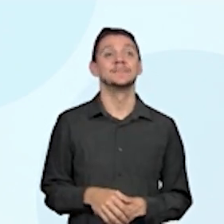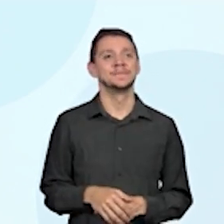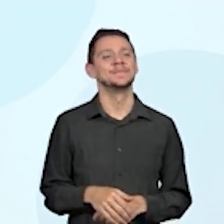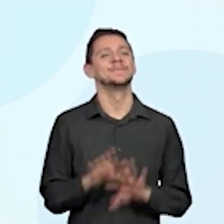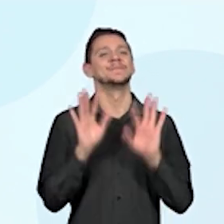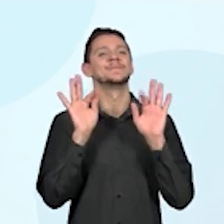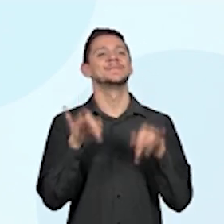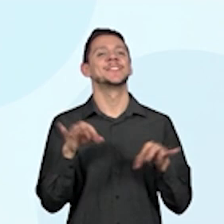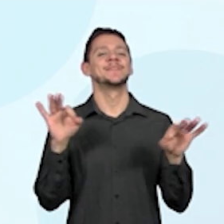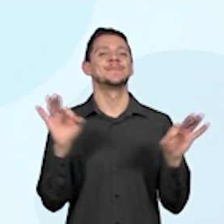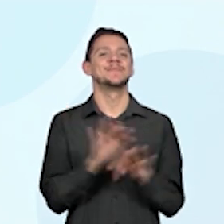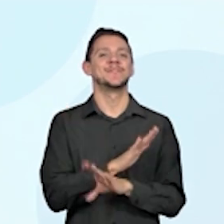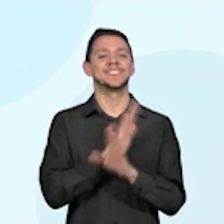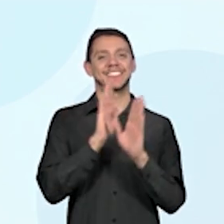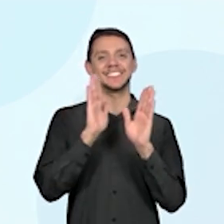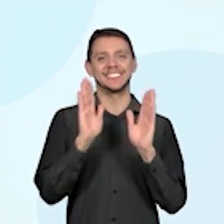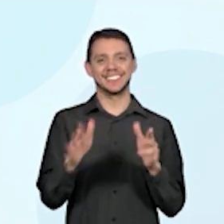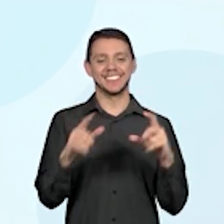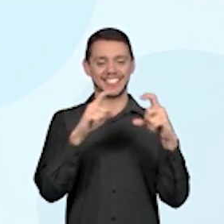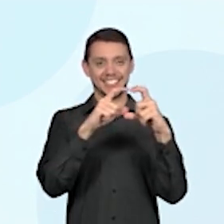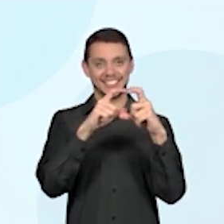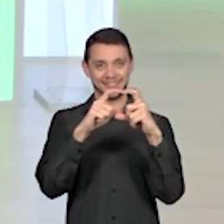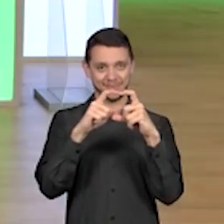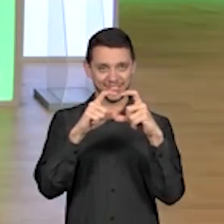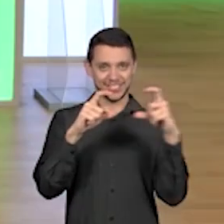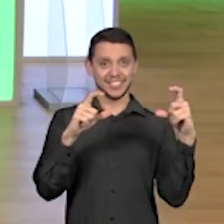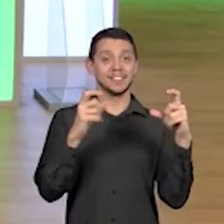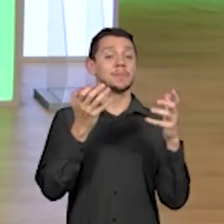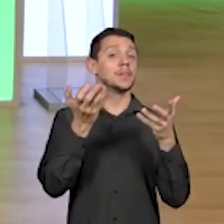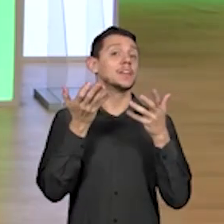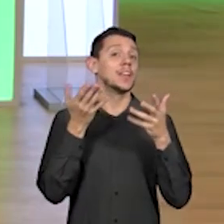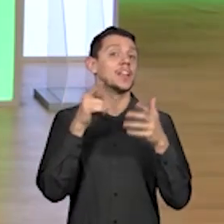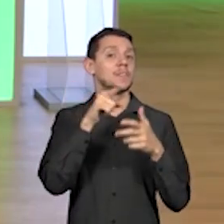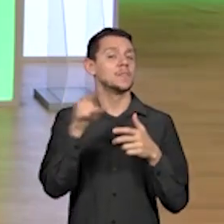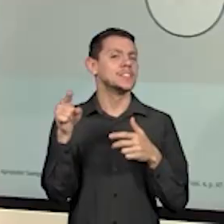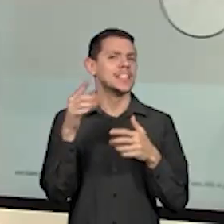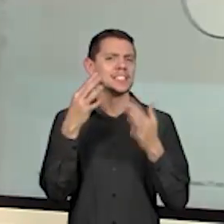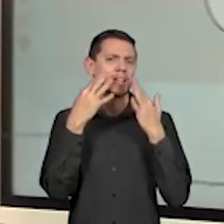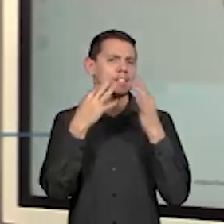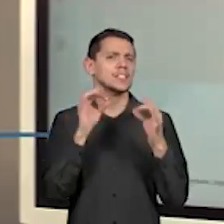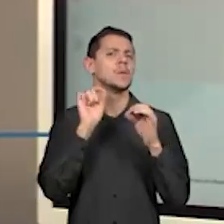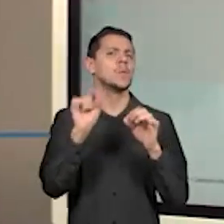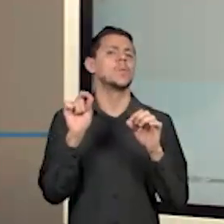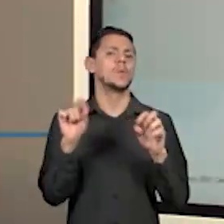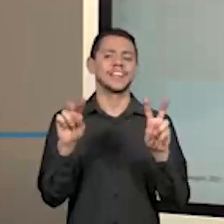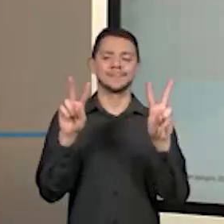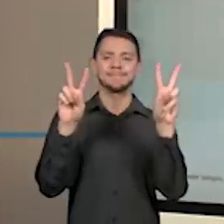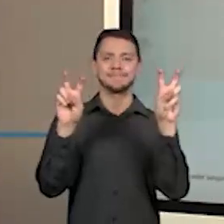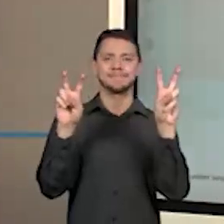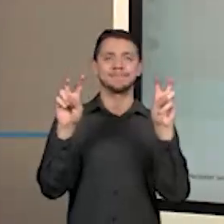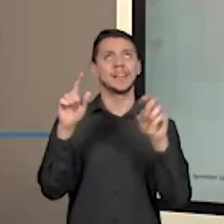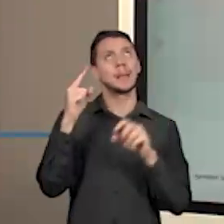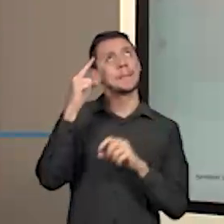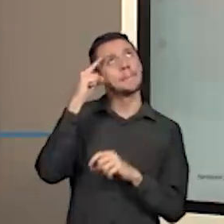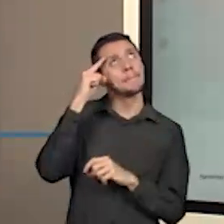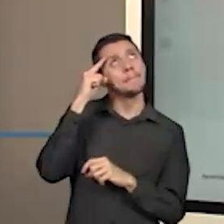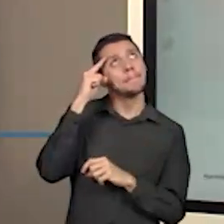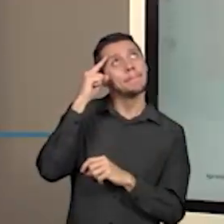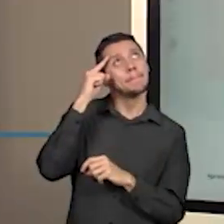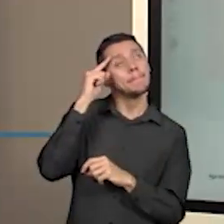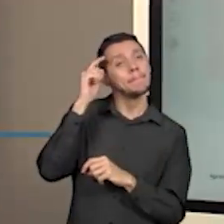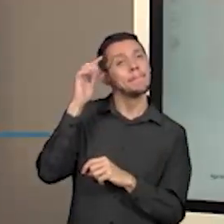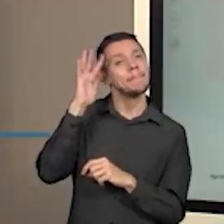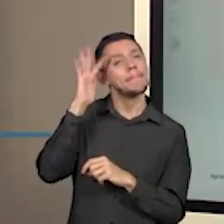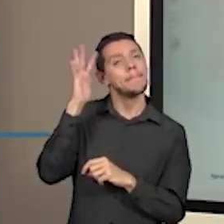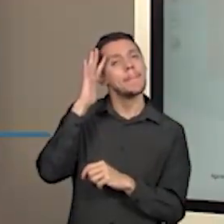Finalizamos a tirinha. E eu quero chamar a atenção para o título. Pensando melhor. Vamos associar a tirinha e a